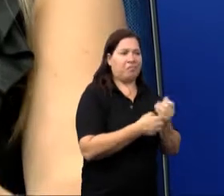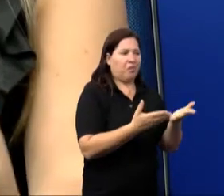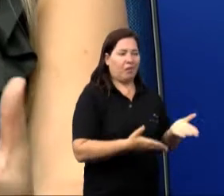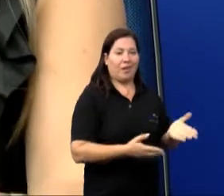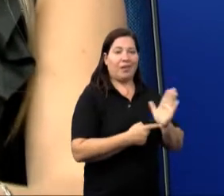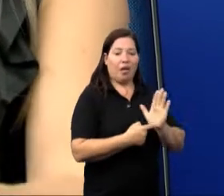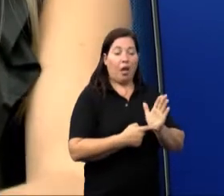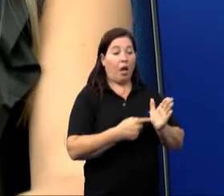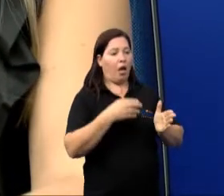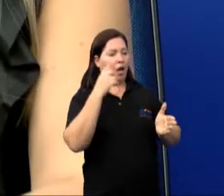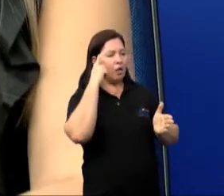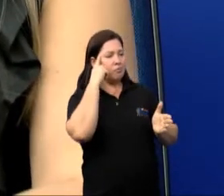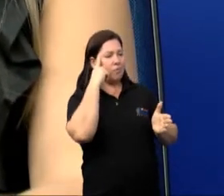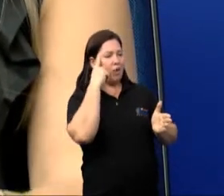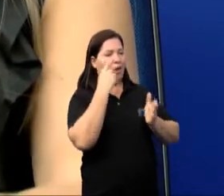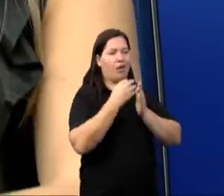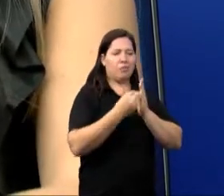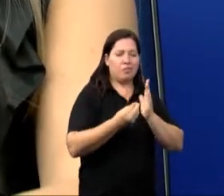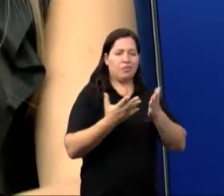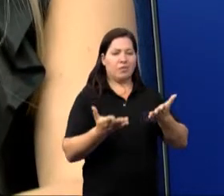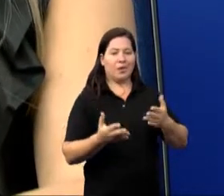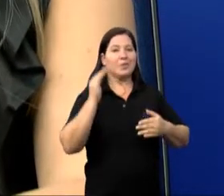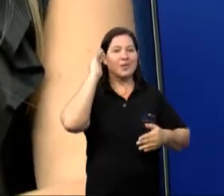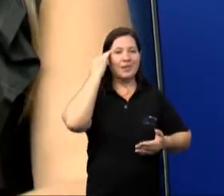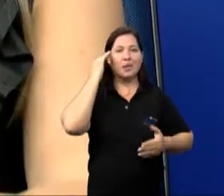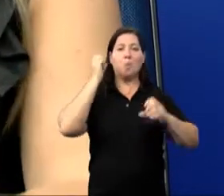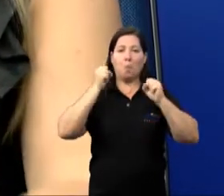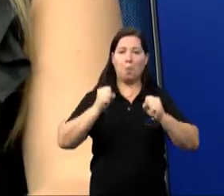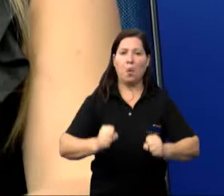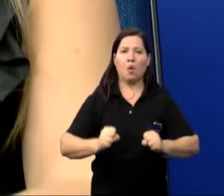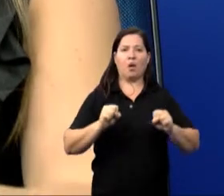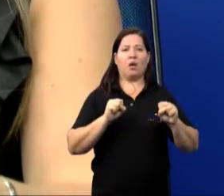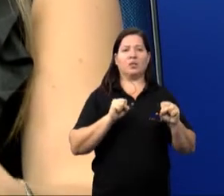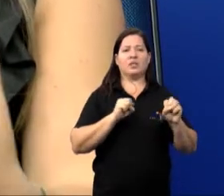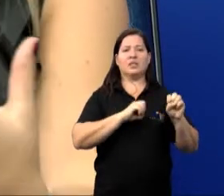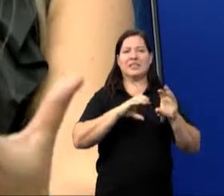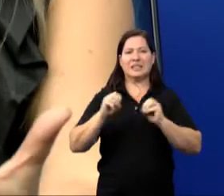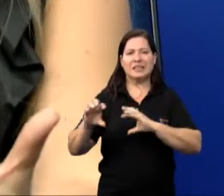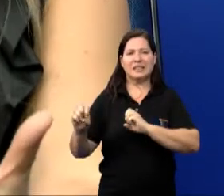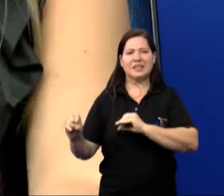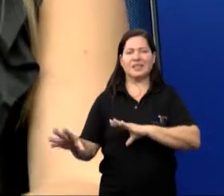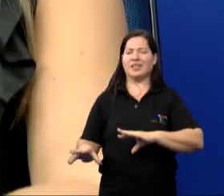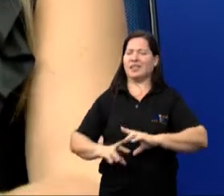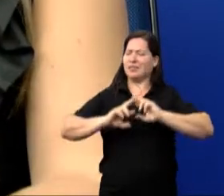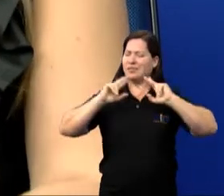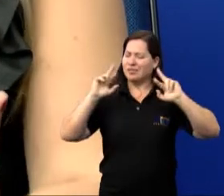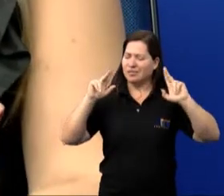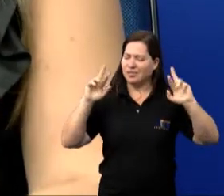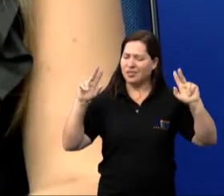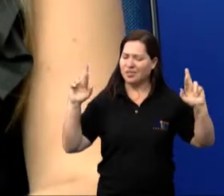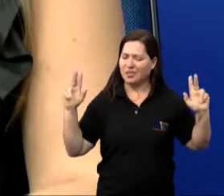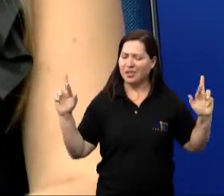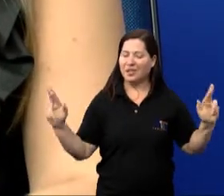para compreender o sentido daquilo. A gente pode ensinar as técnicas artísticas, a gente pode trabalhar várias questões, discutir as